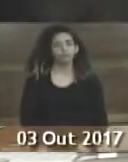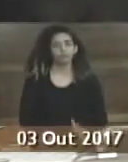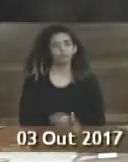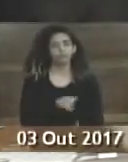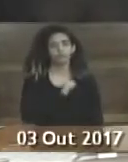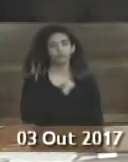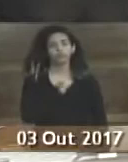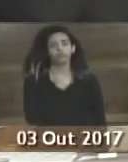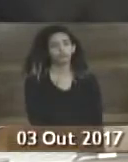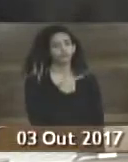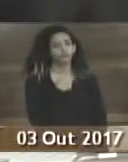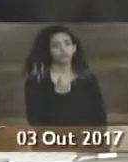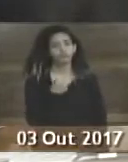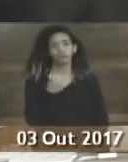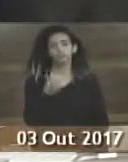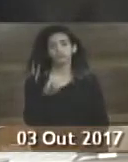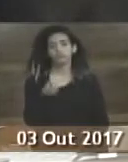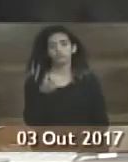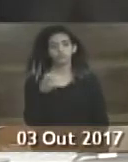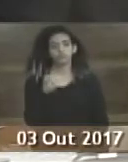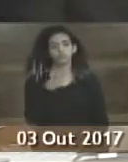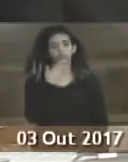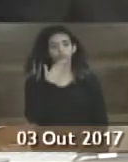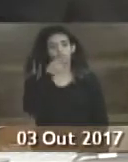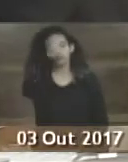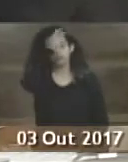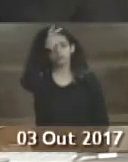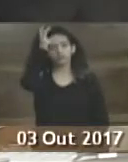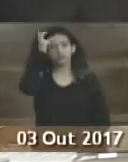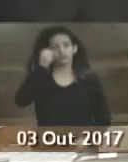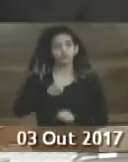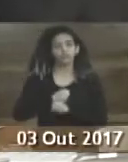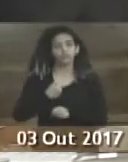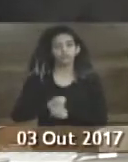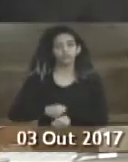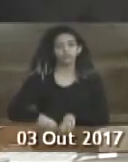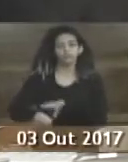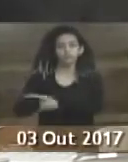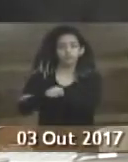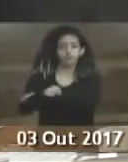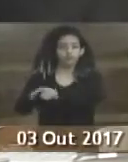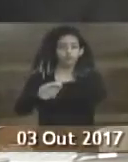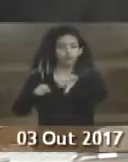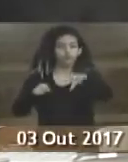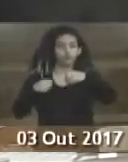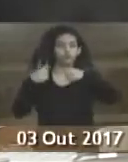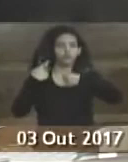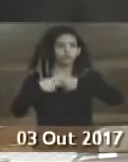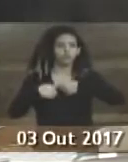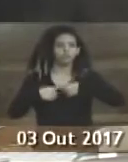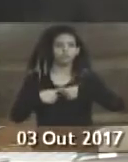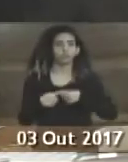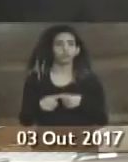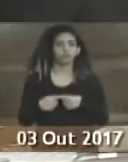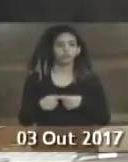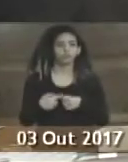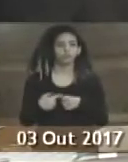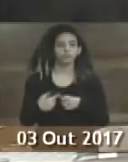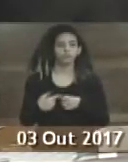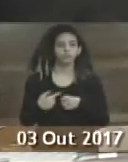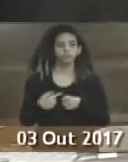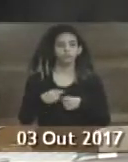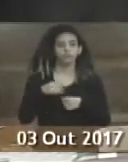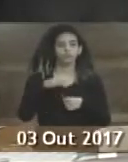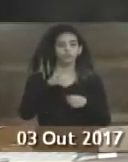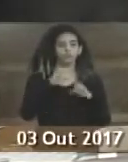Indicação número 2.835/17, indicando ao prefeito a construção de um corrimão na rua 08, próximo à casa do senhor Leontino, no